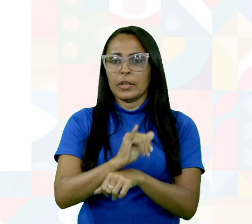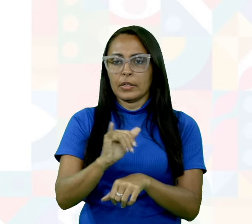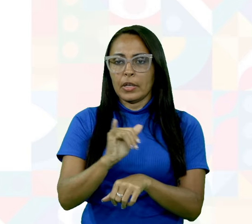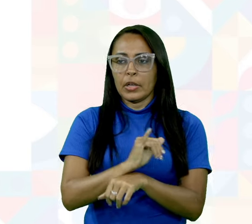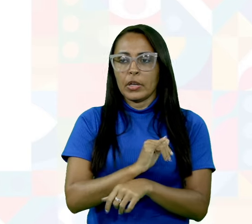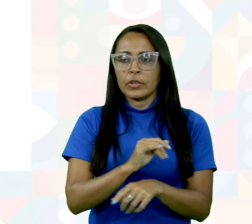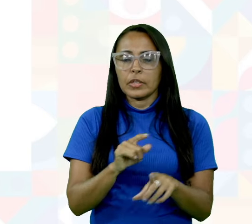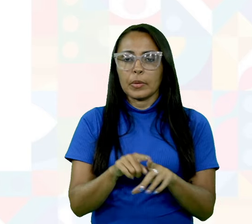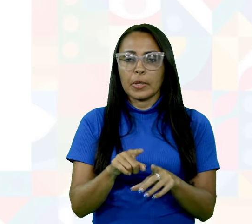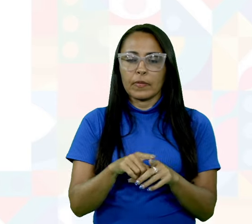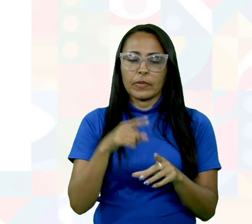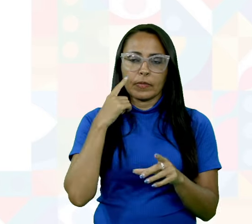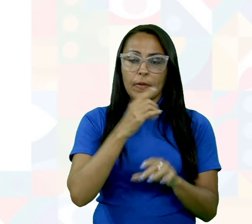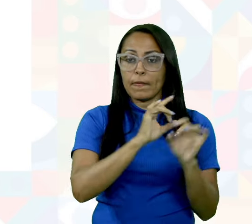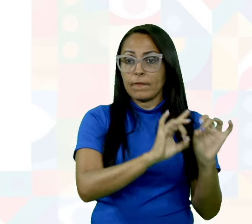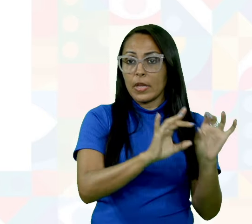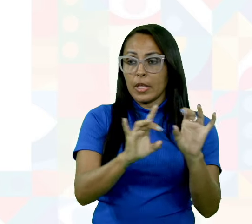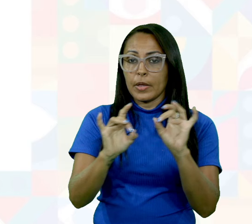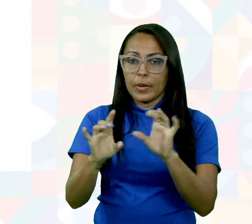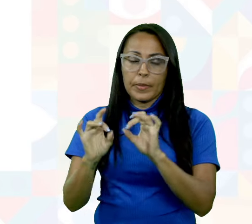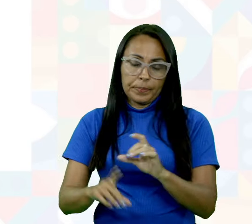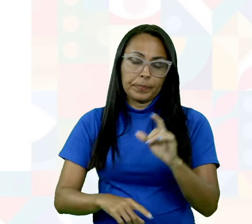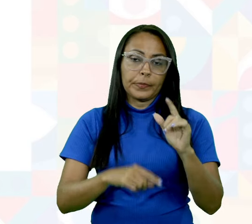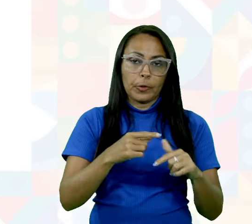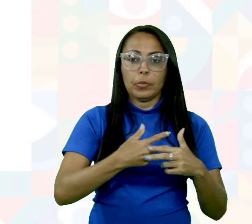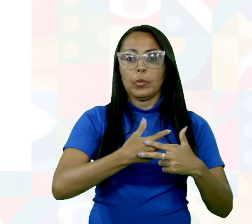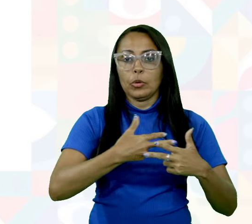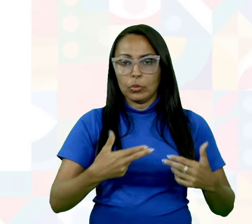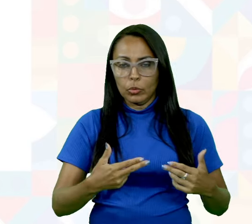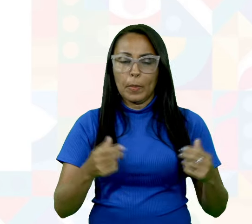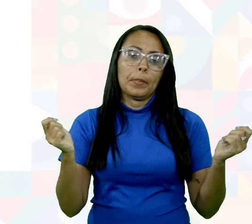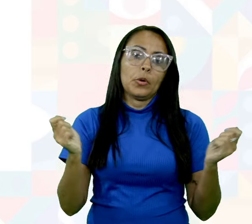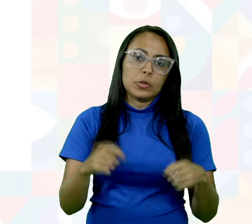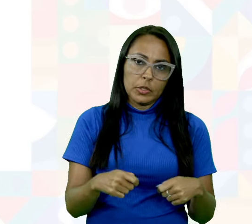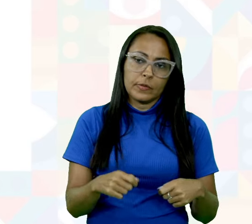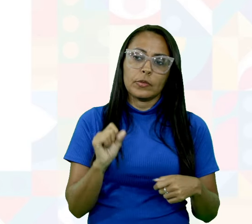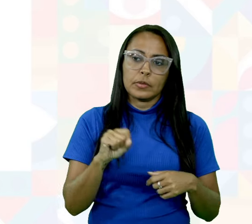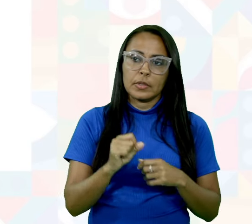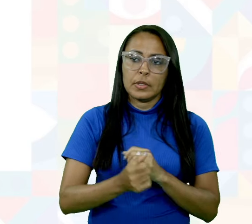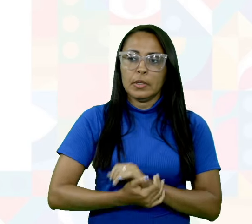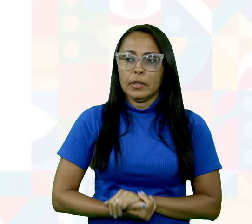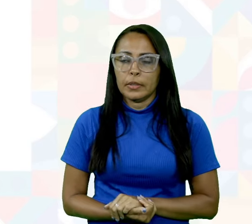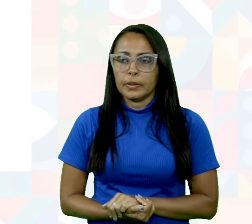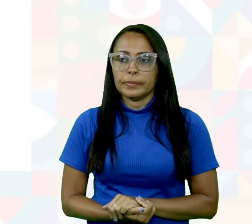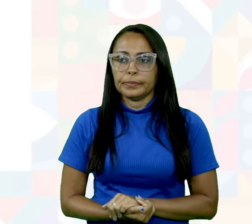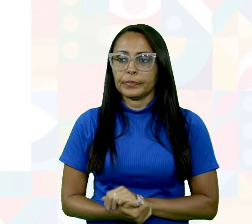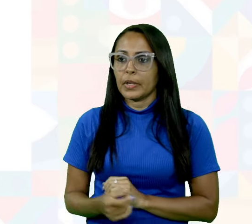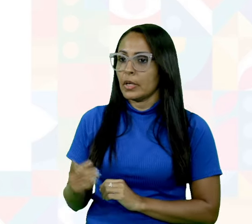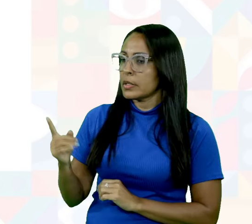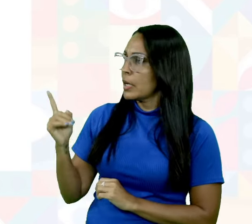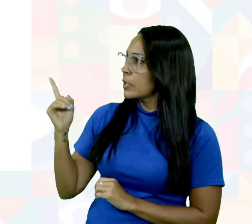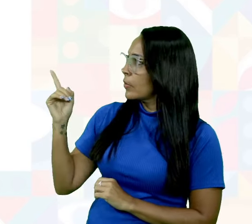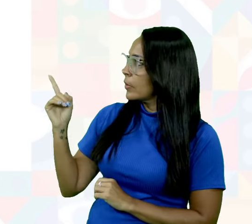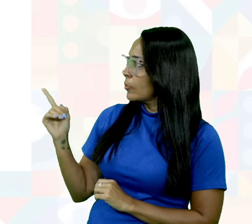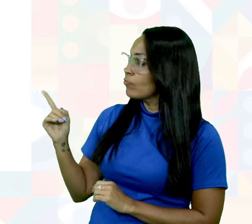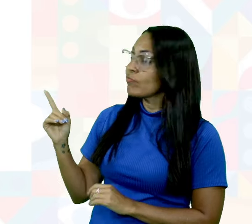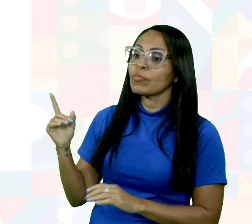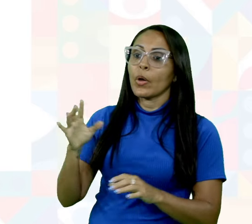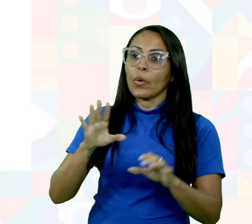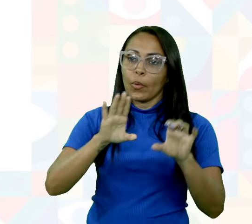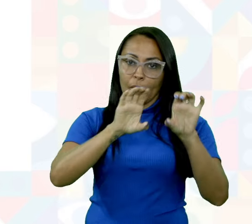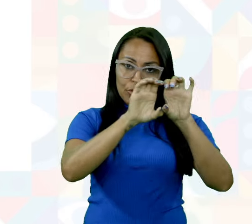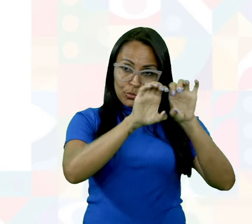o produto chegue da melhor forma possível no seu destino. Neste caso, nós temos aí uma estrutura